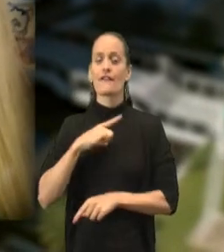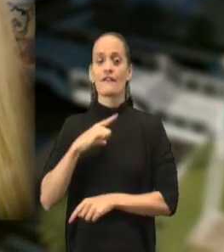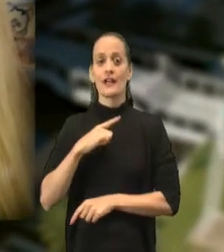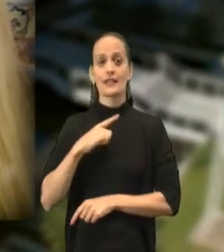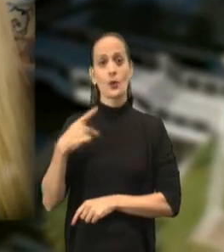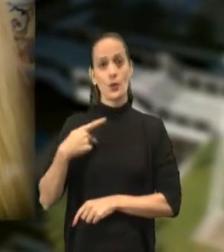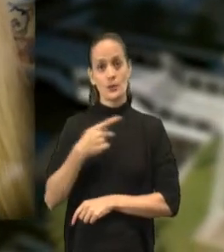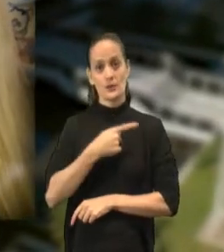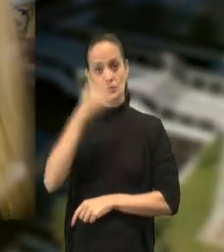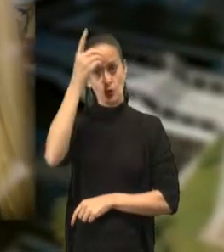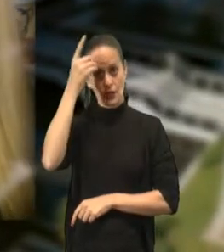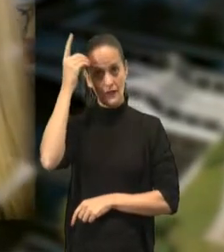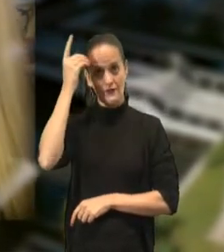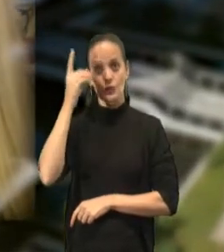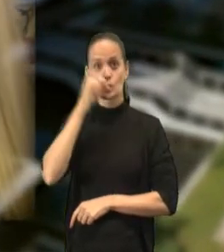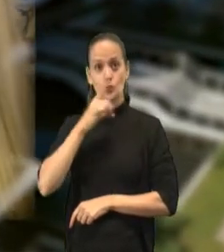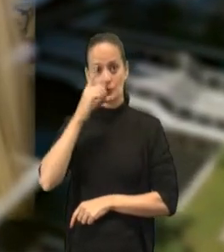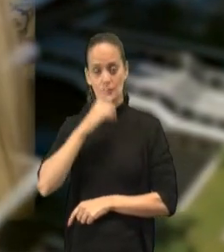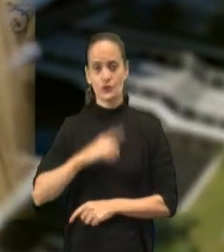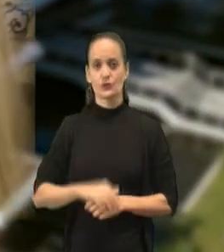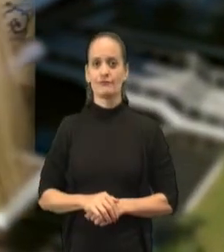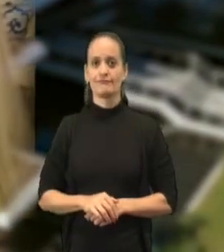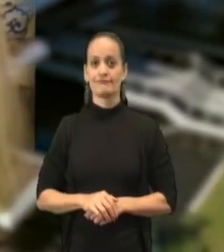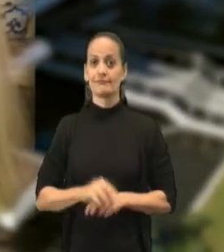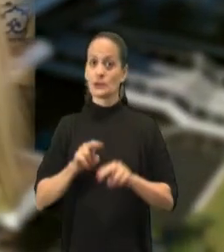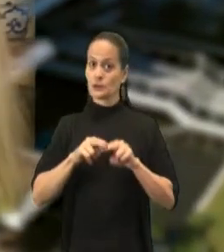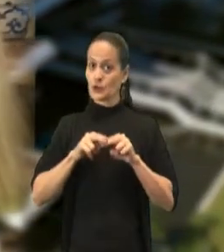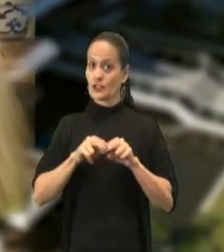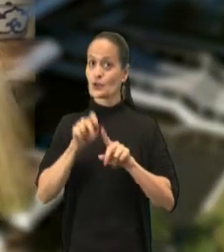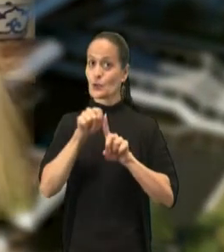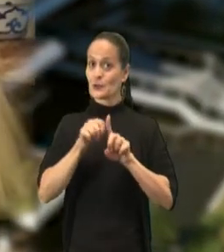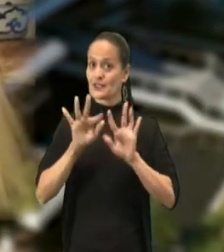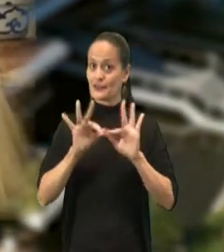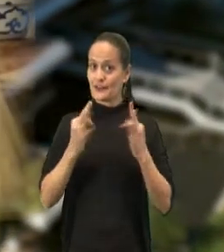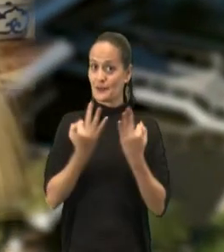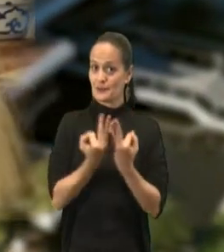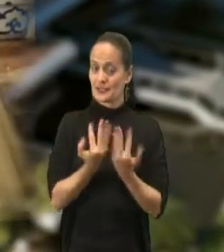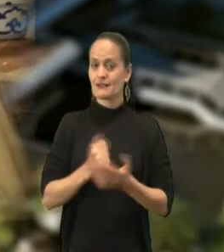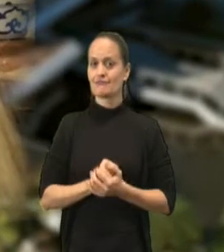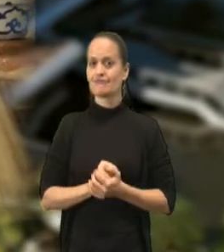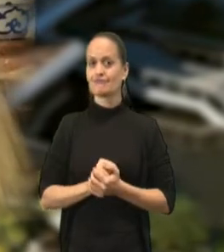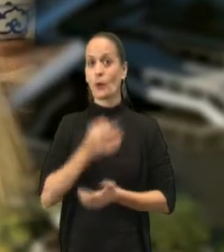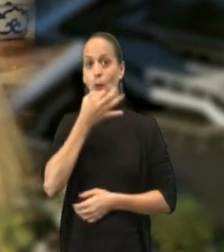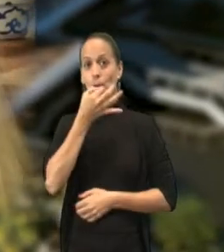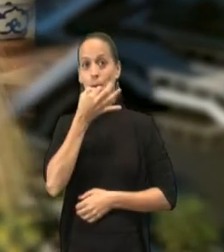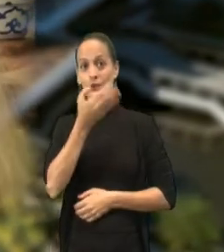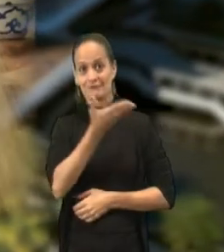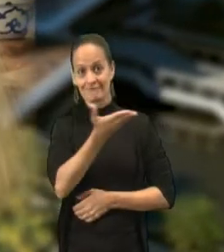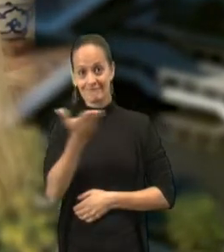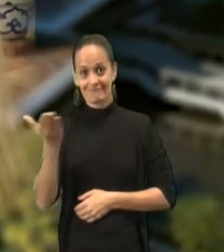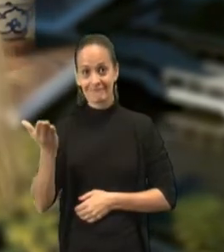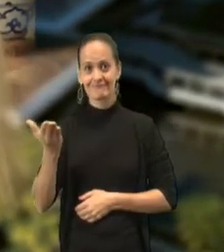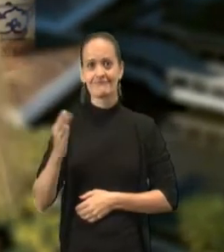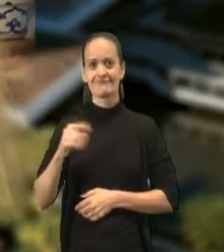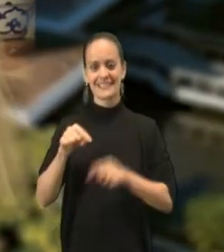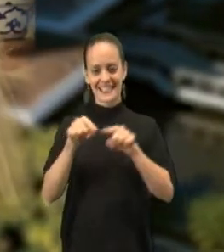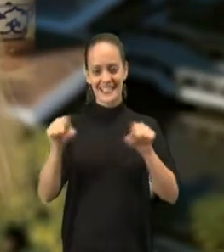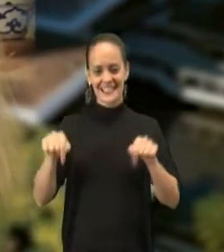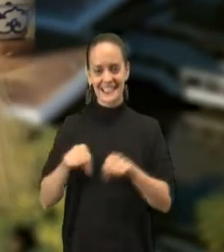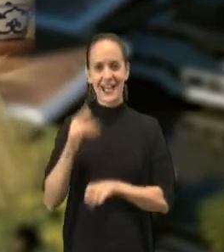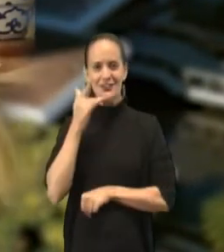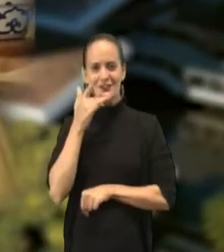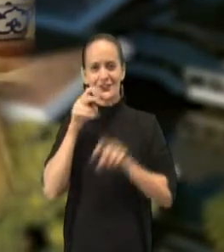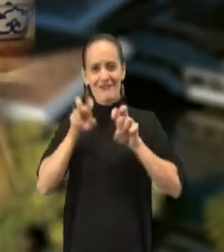Davi Pereira, encerrando o congresso. E já que estamos no mês da família, sugiro reunir todos numa sala, no cantinho gostoso